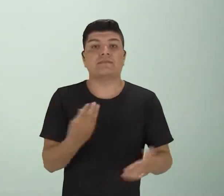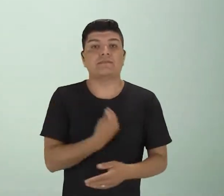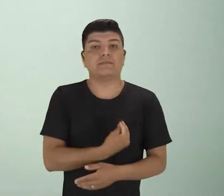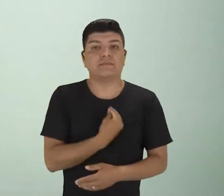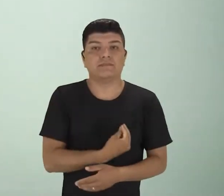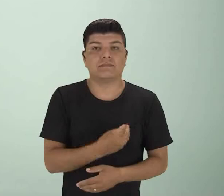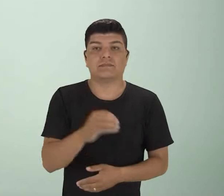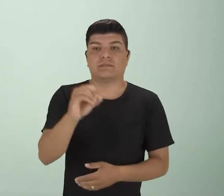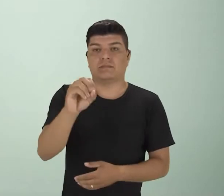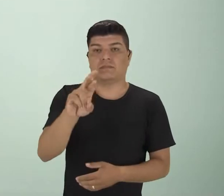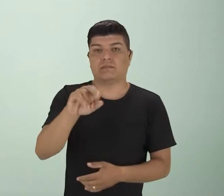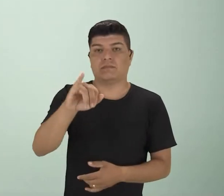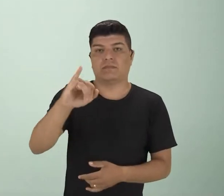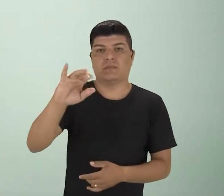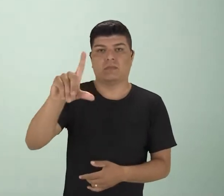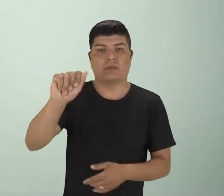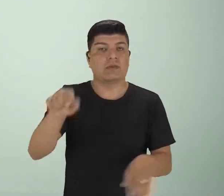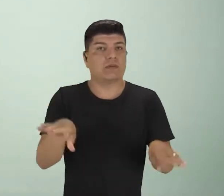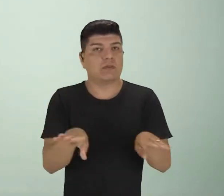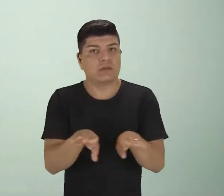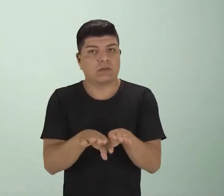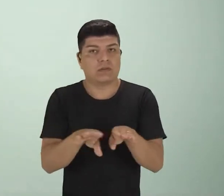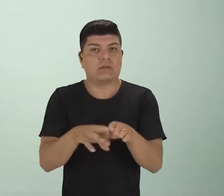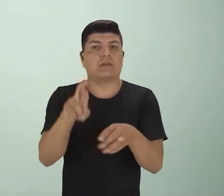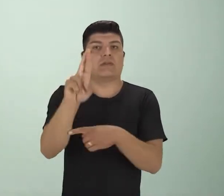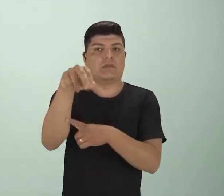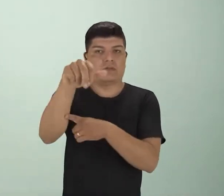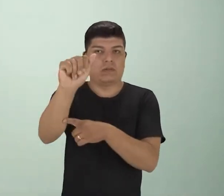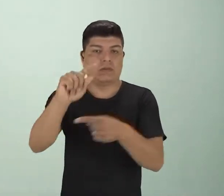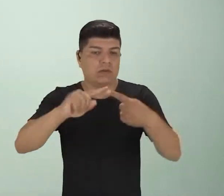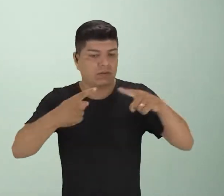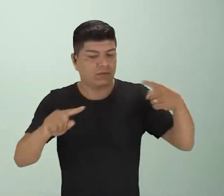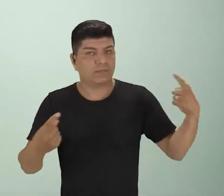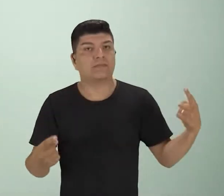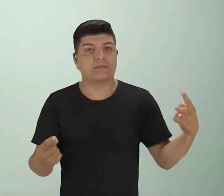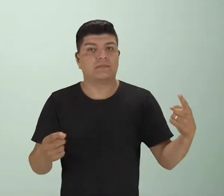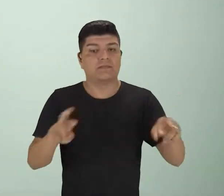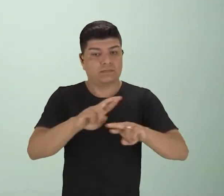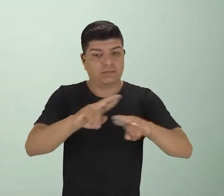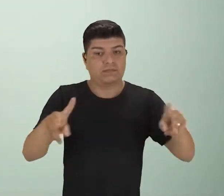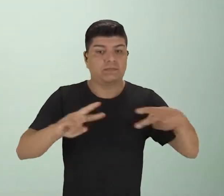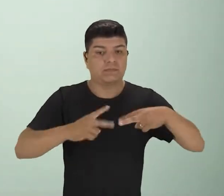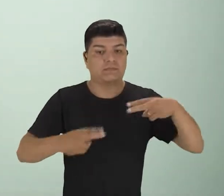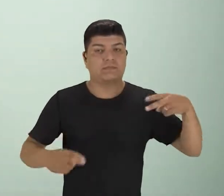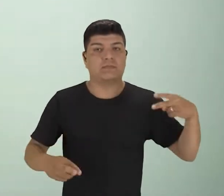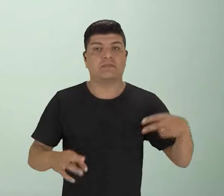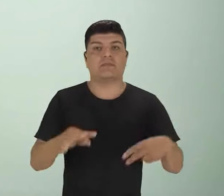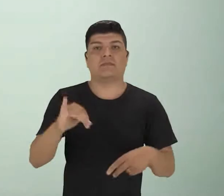da uracila no RNA, diferentemente do DNA que vamos ter a timina.